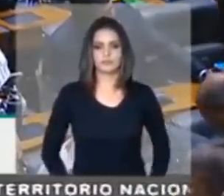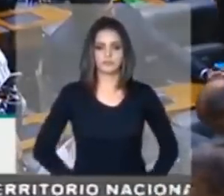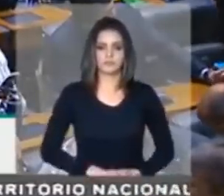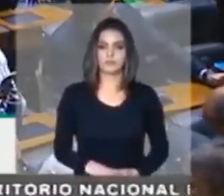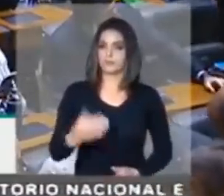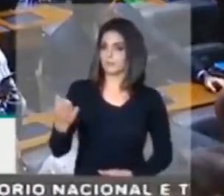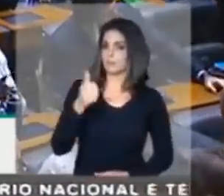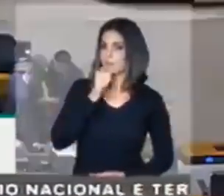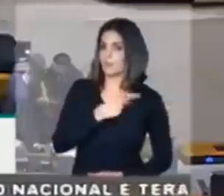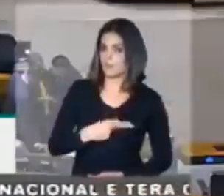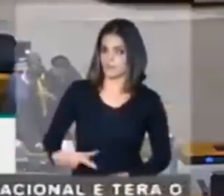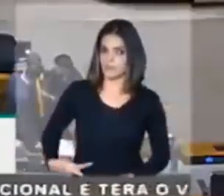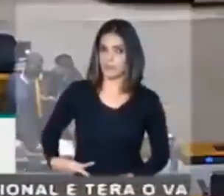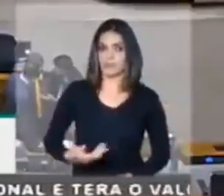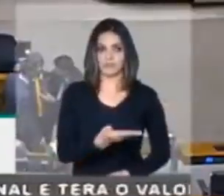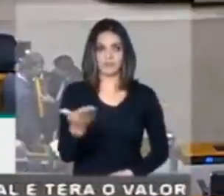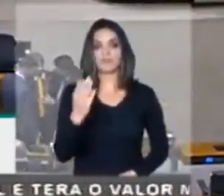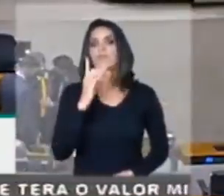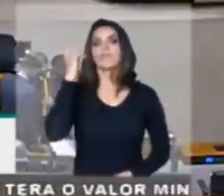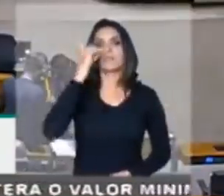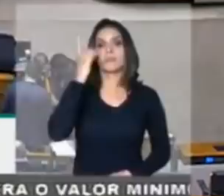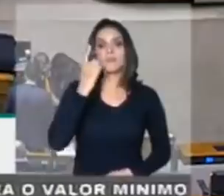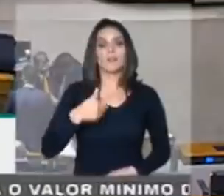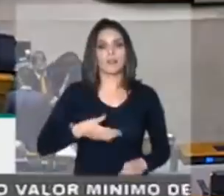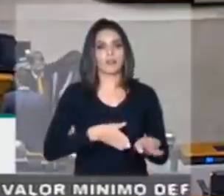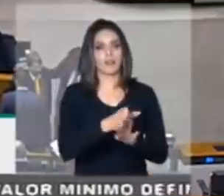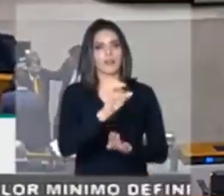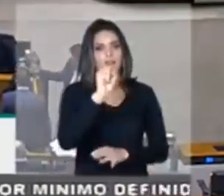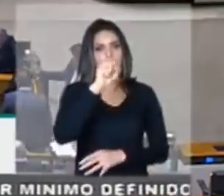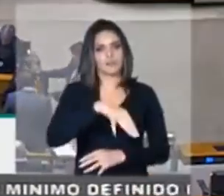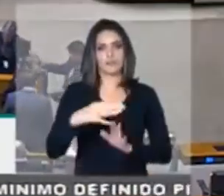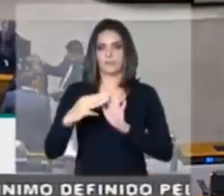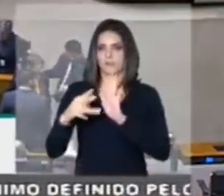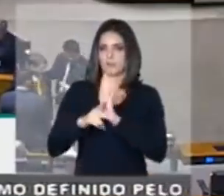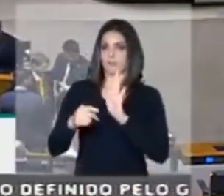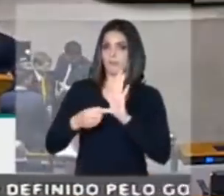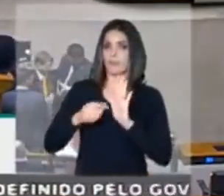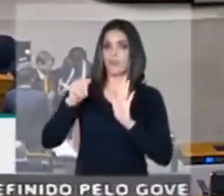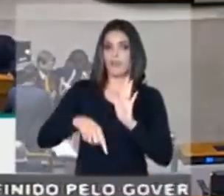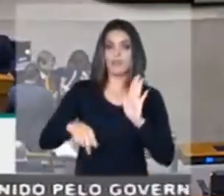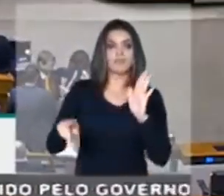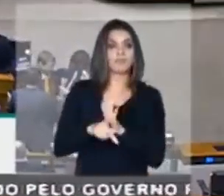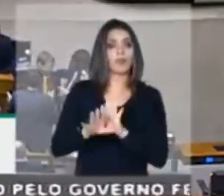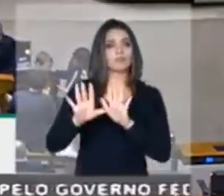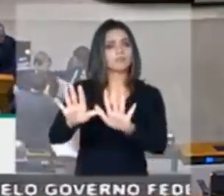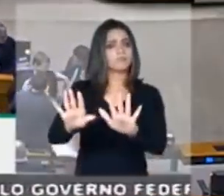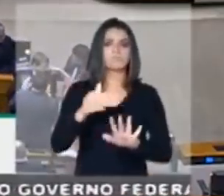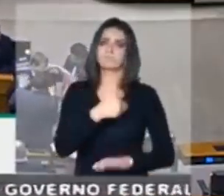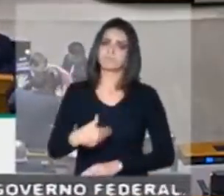Senhora Presidente, senhores parlamentares, encaminhamento a favor da medida provisória, trata-se de questão interna corporis do governo, não há